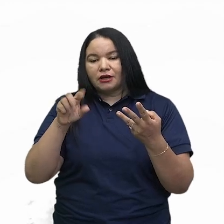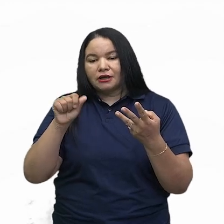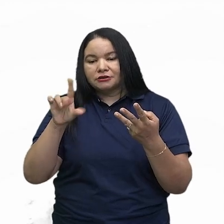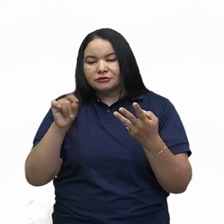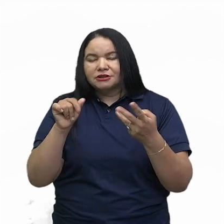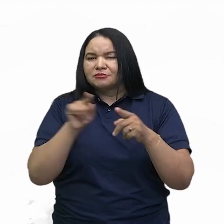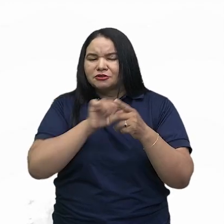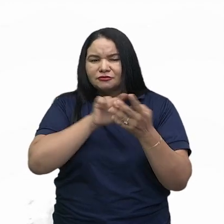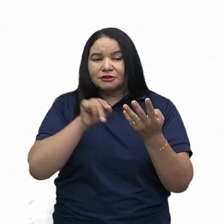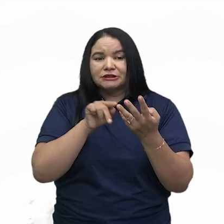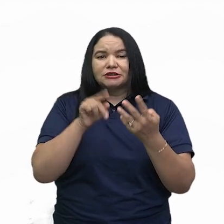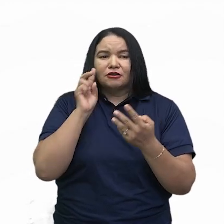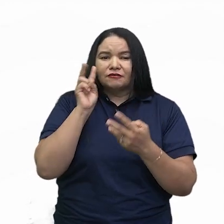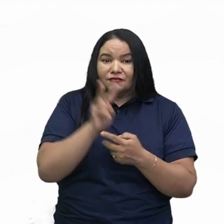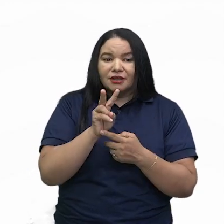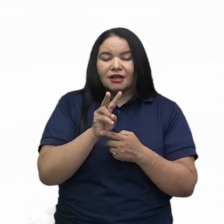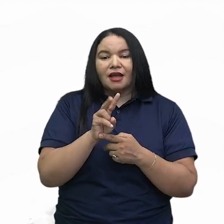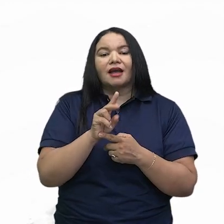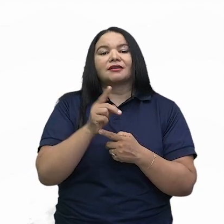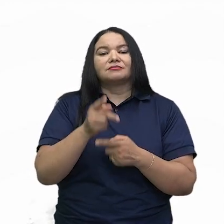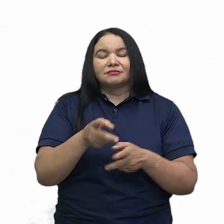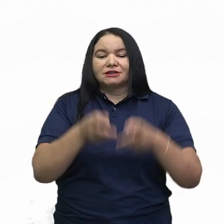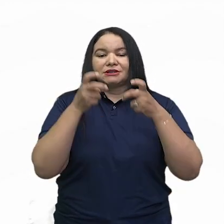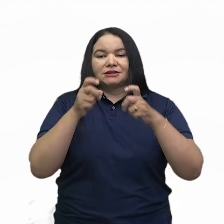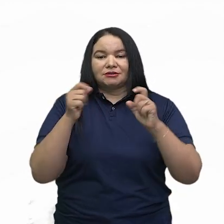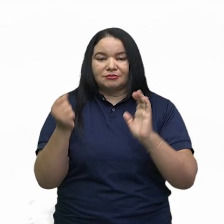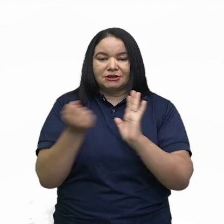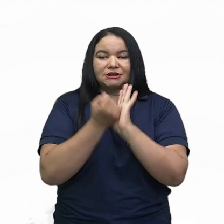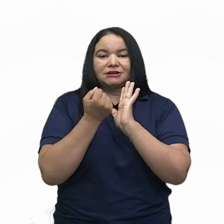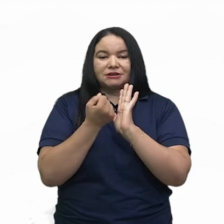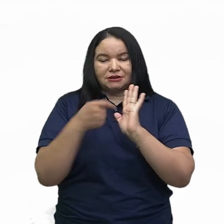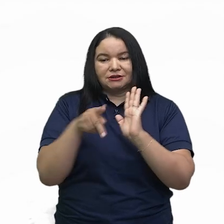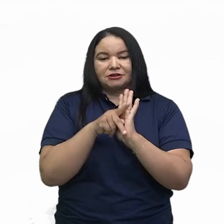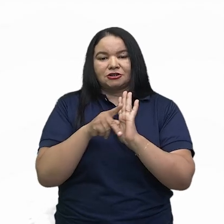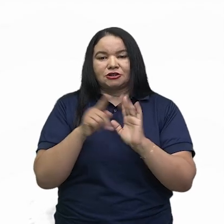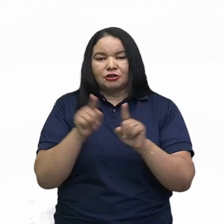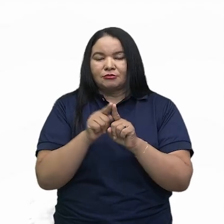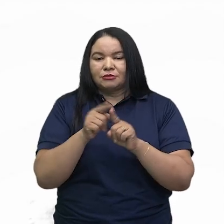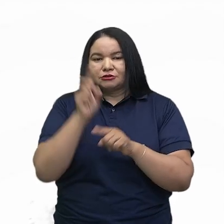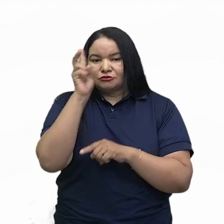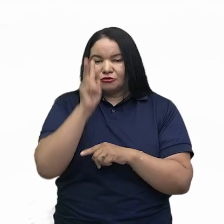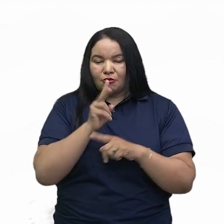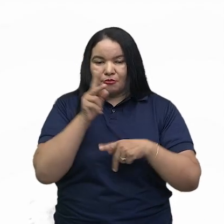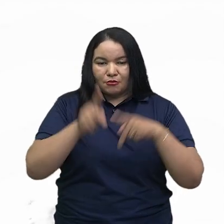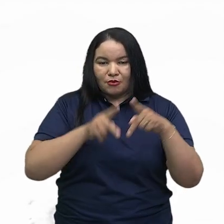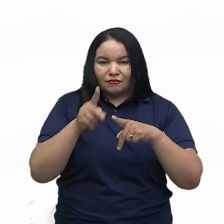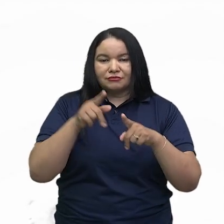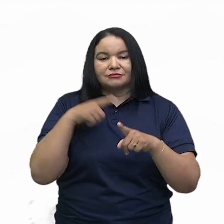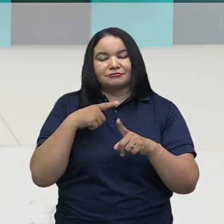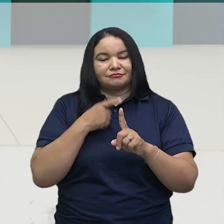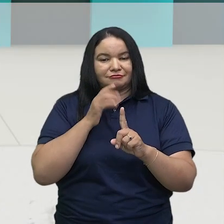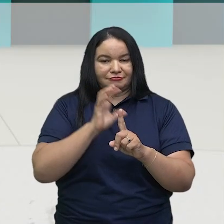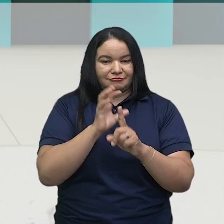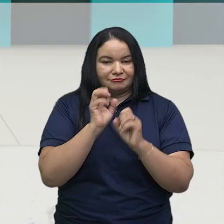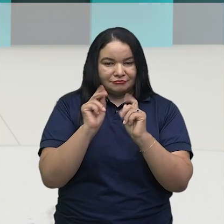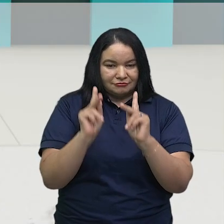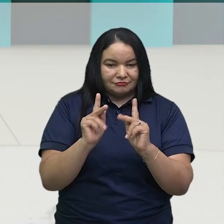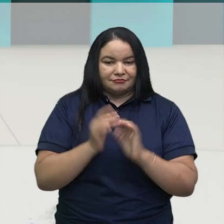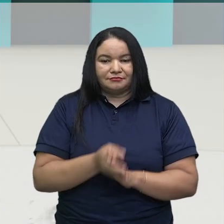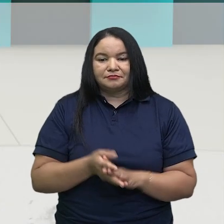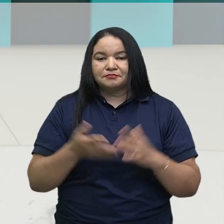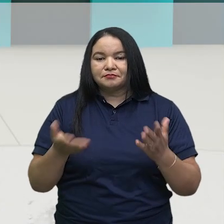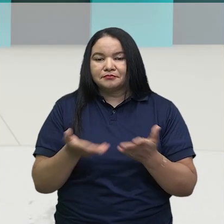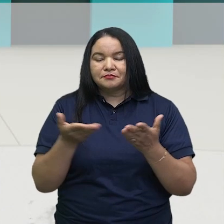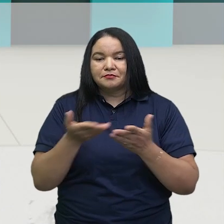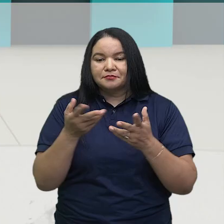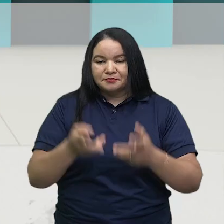você entende que aquilo ali faz parte da história de uma sociedade, de um povo, tem uma influência. Ok, Agora